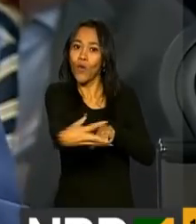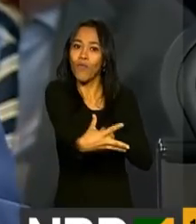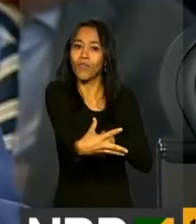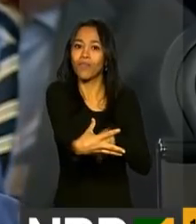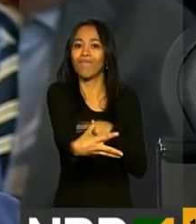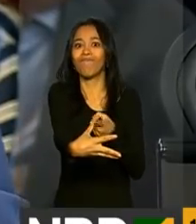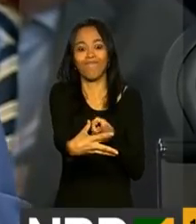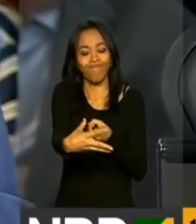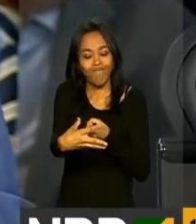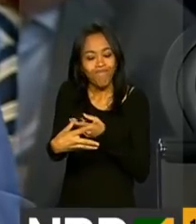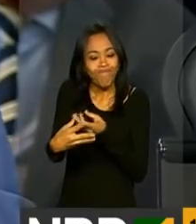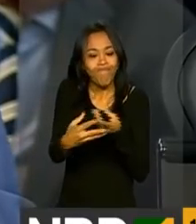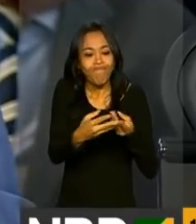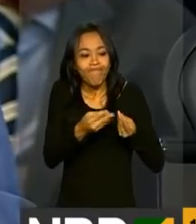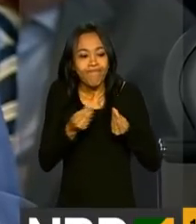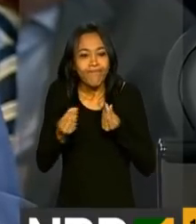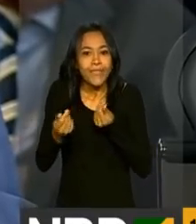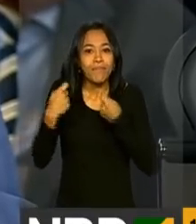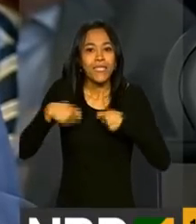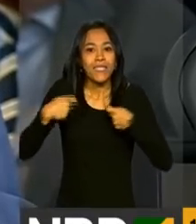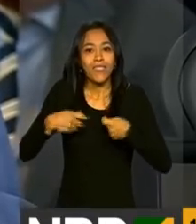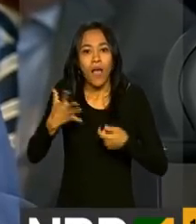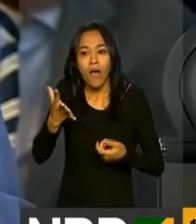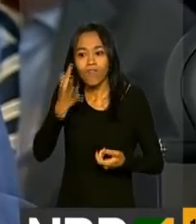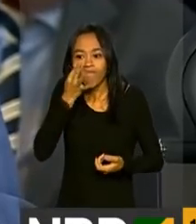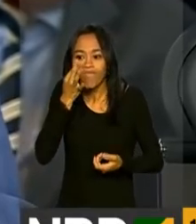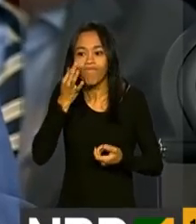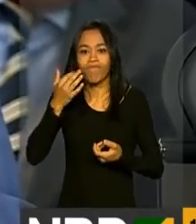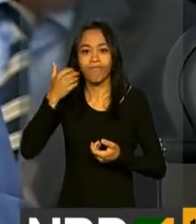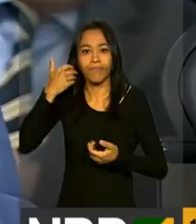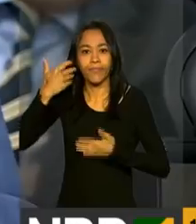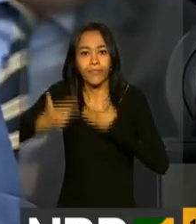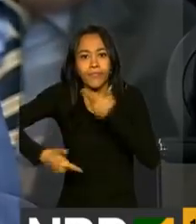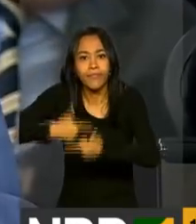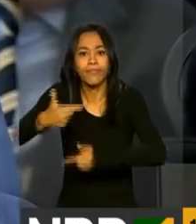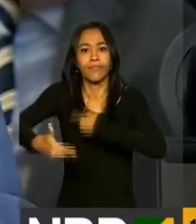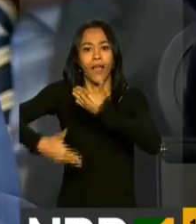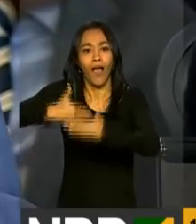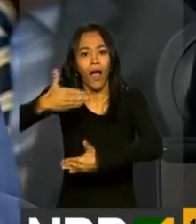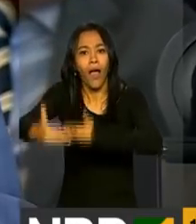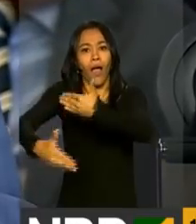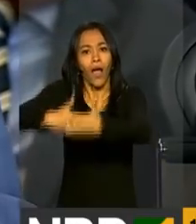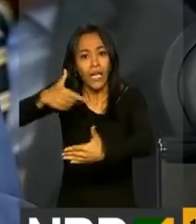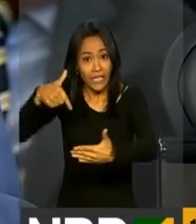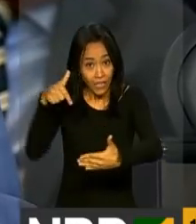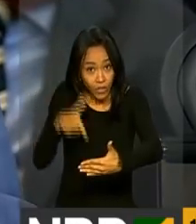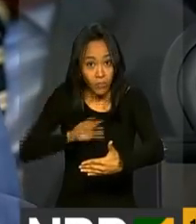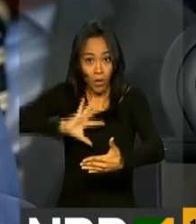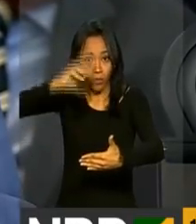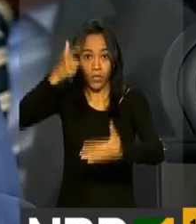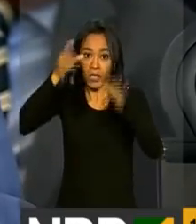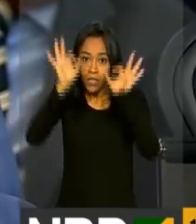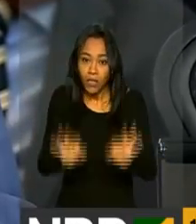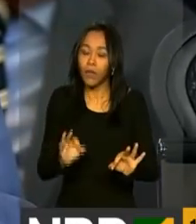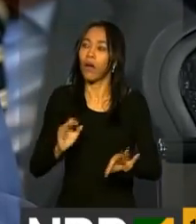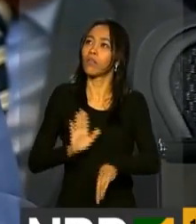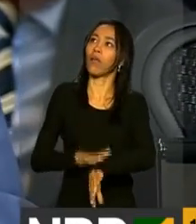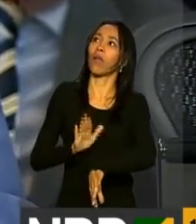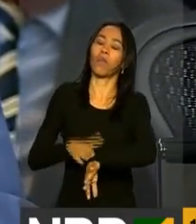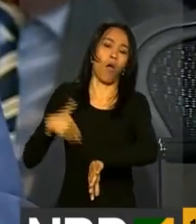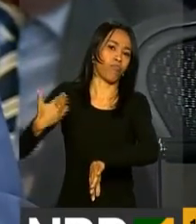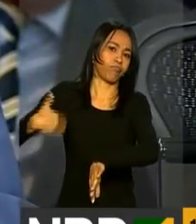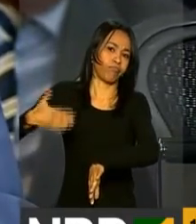precisa passar a execução passar a sua aplicação isso leva naturalmente algum tempo